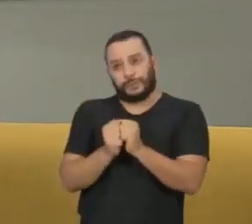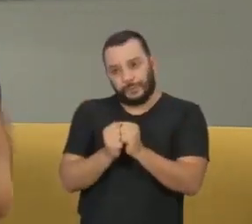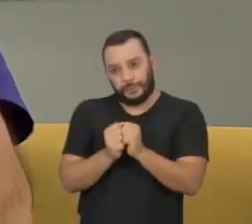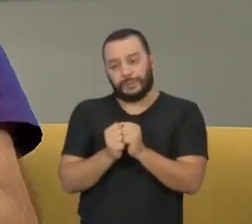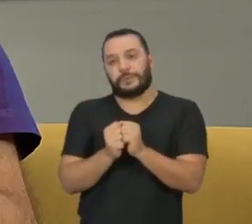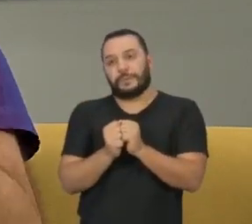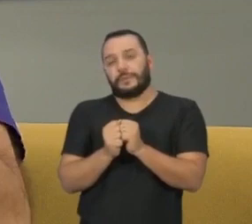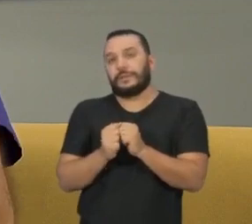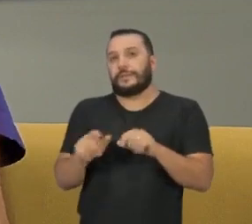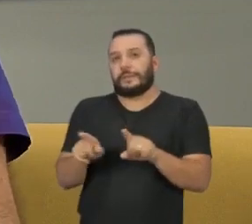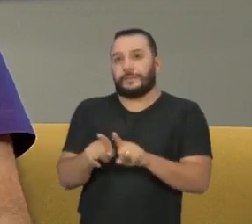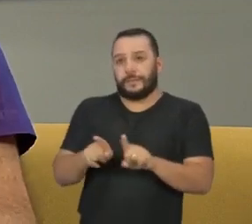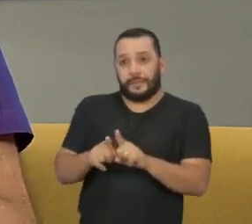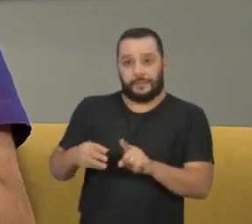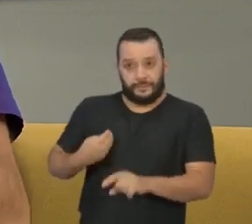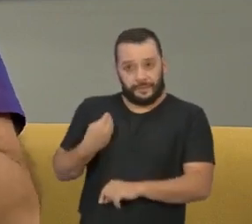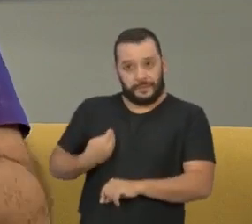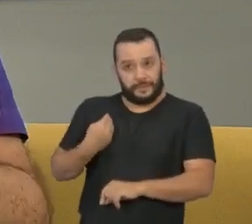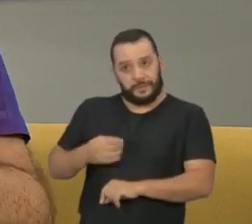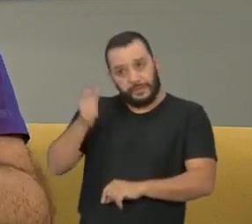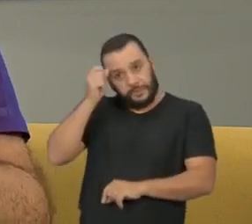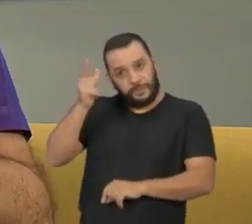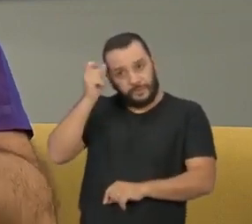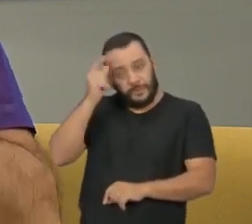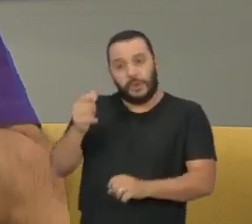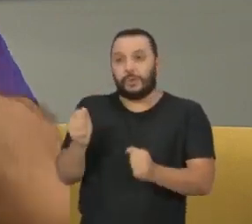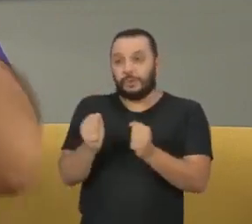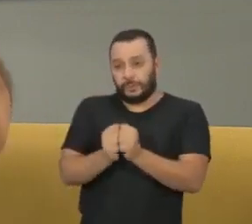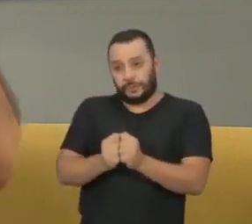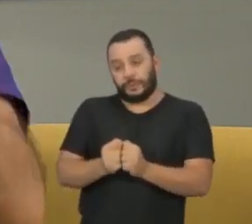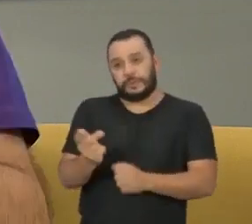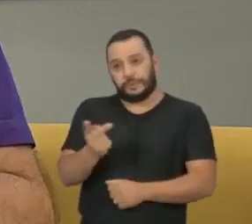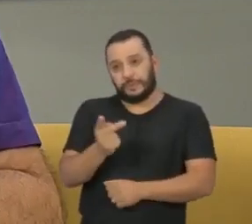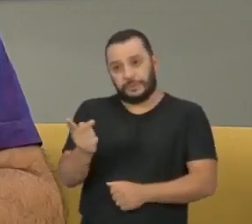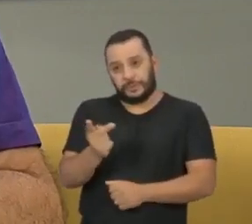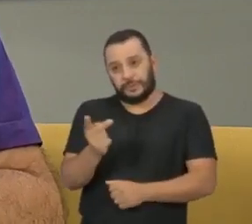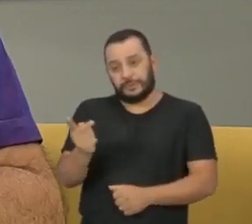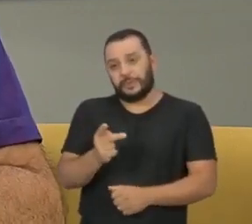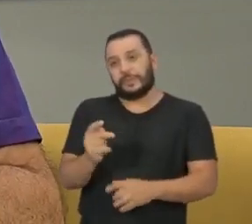dar numa vida cultural conjunta, que é para o casal